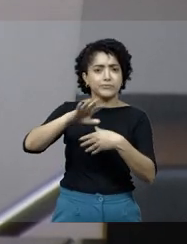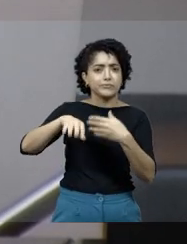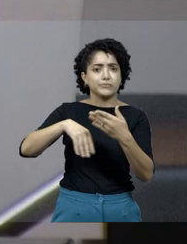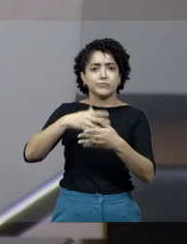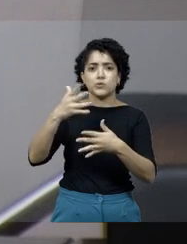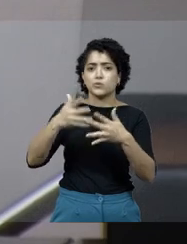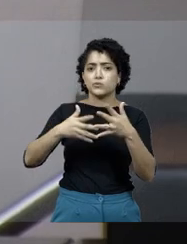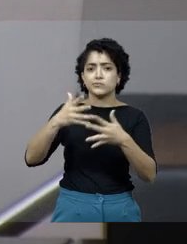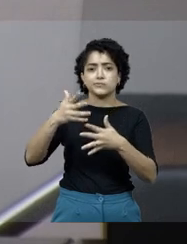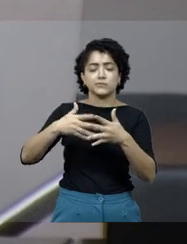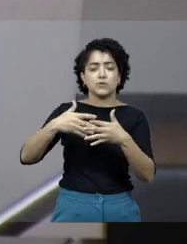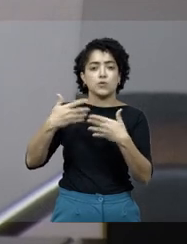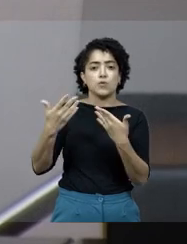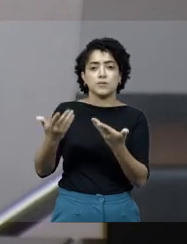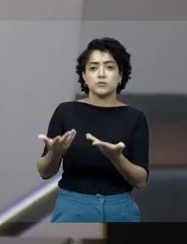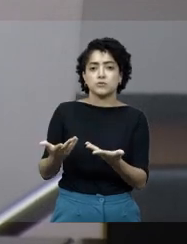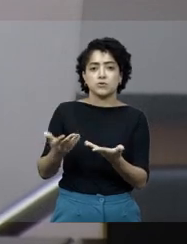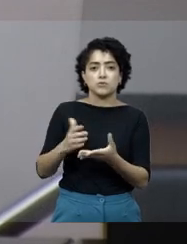Num minuto,